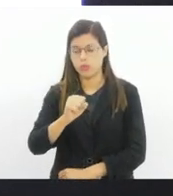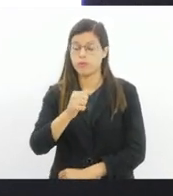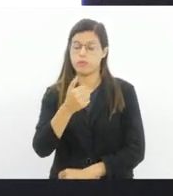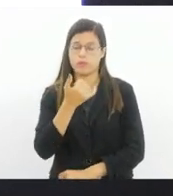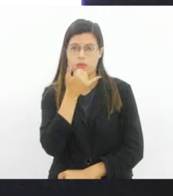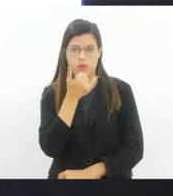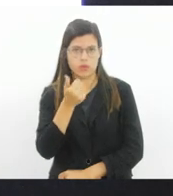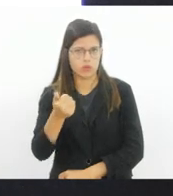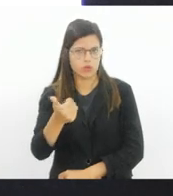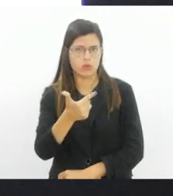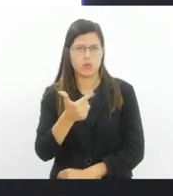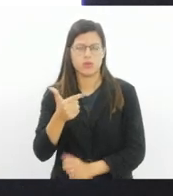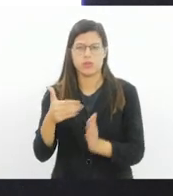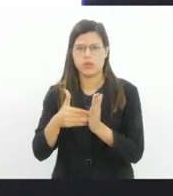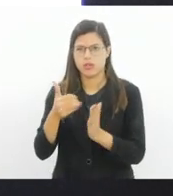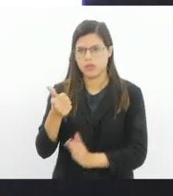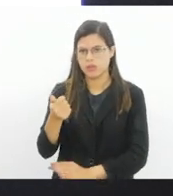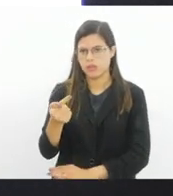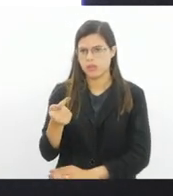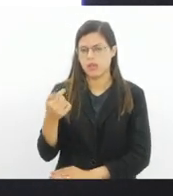12 a 17 anos,